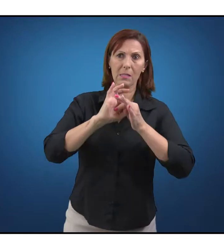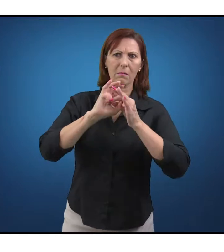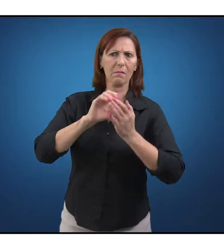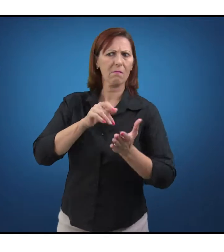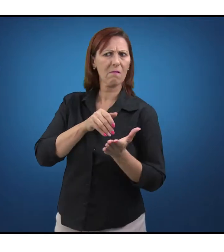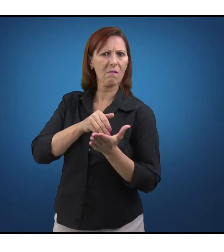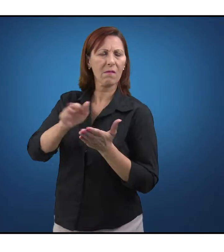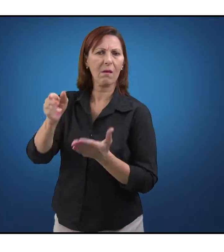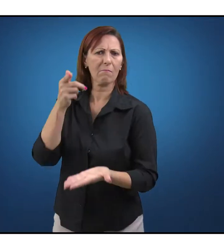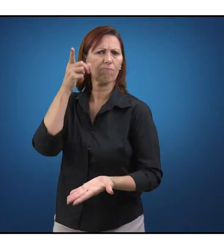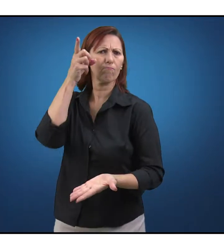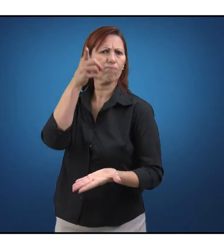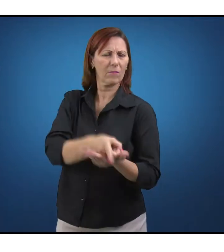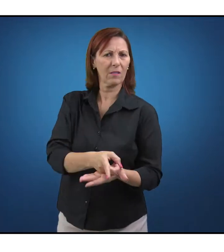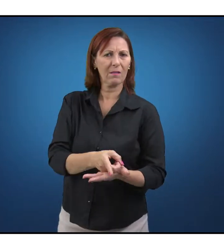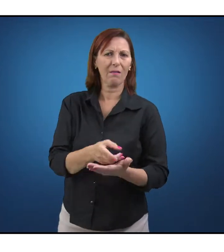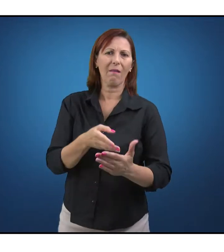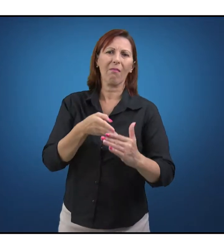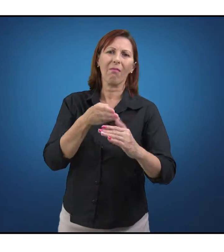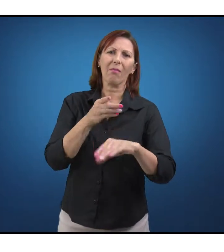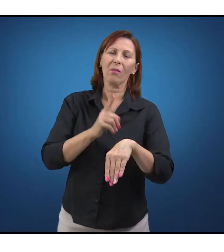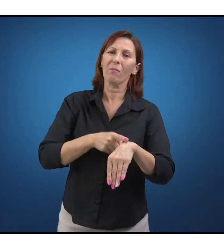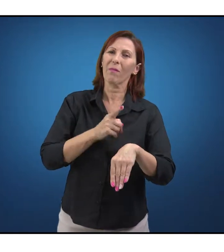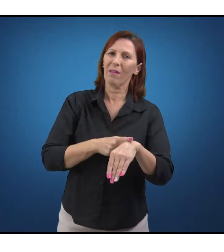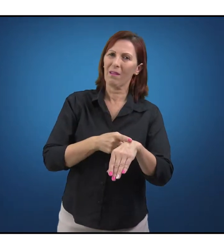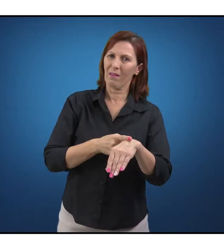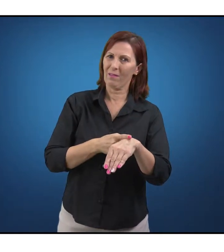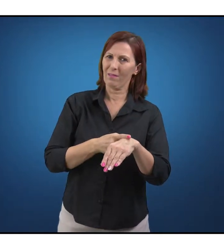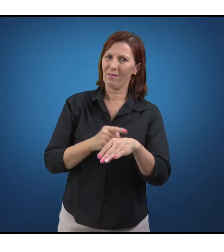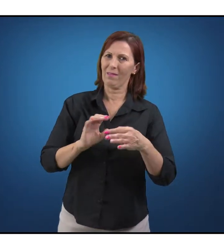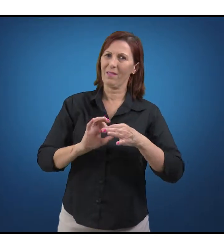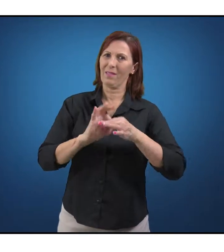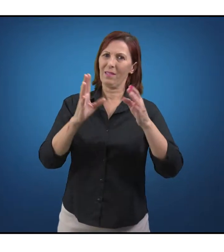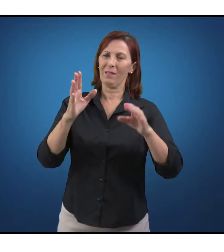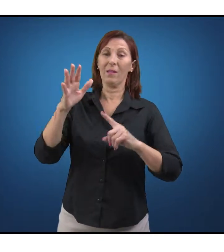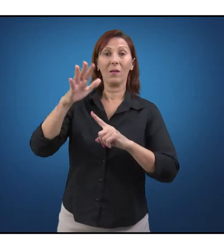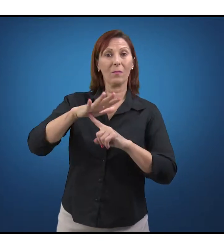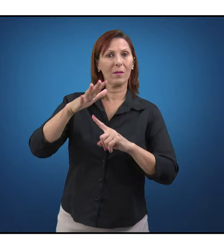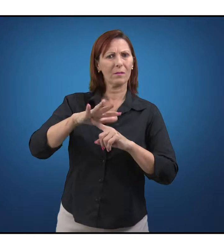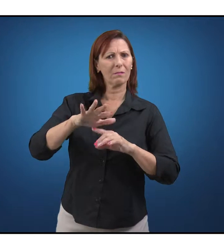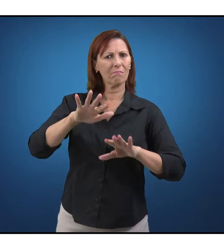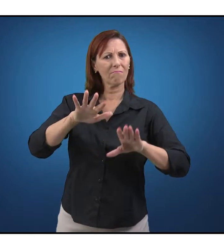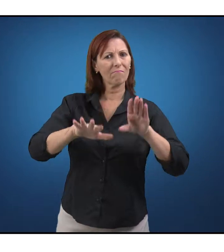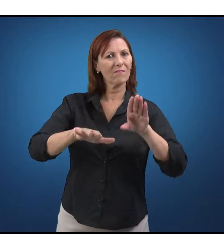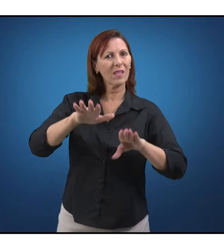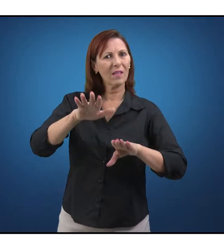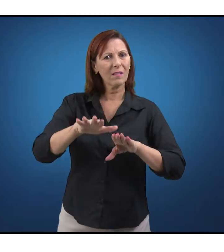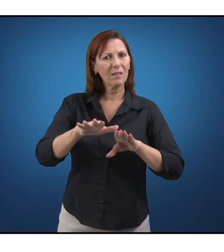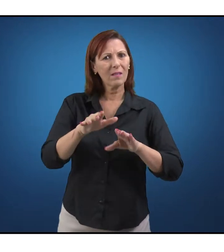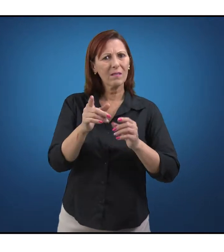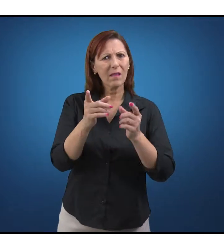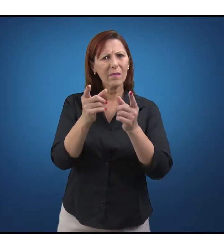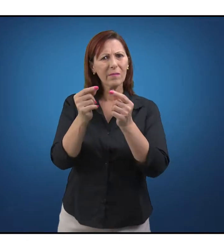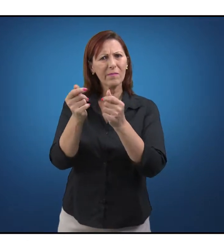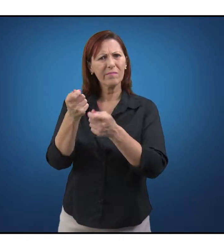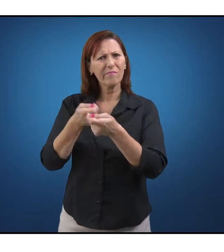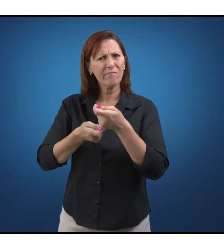ditadura e entramos num período democrático. O Paraná, até devido às grandes demandas